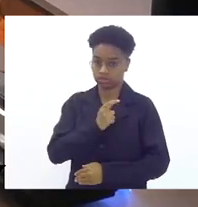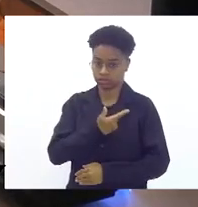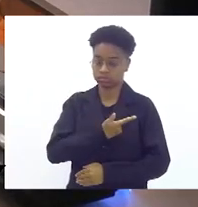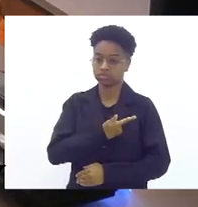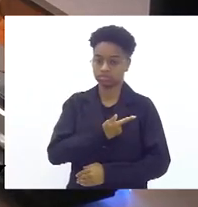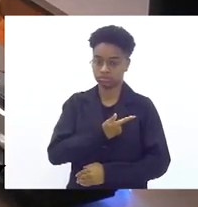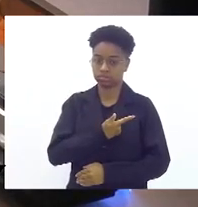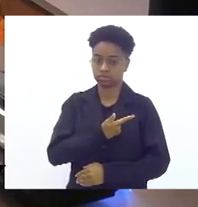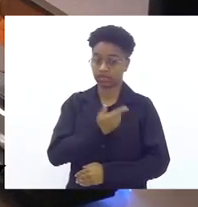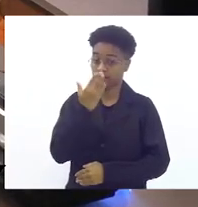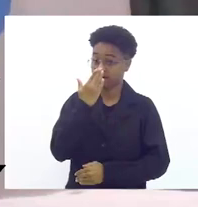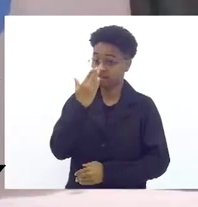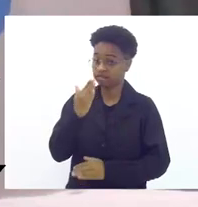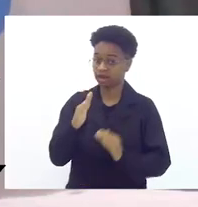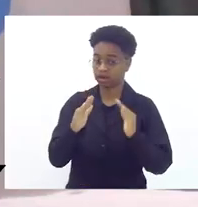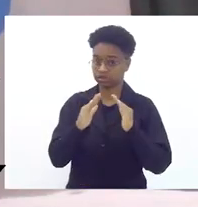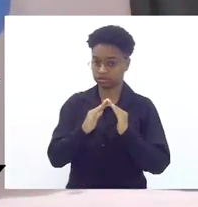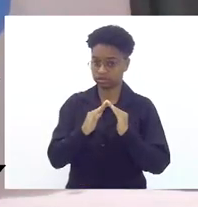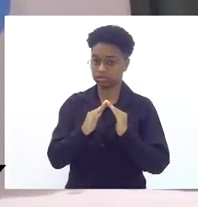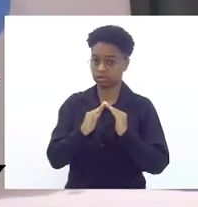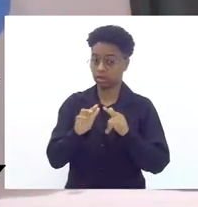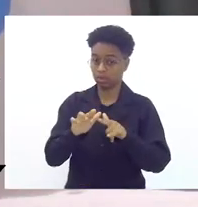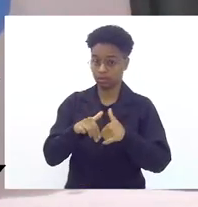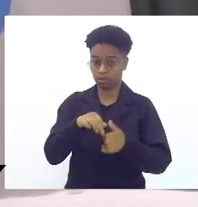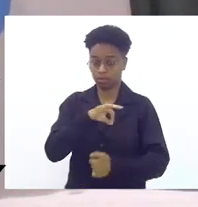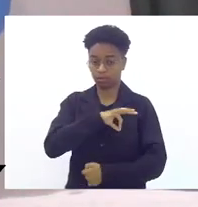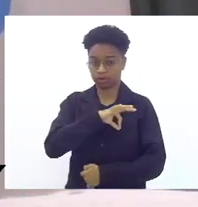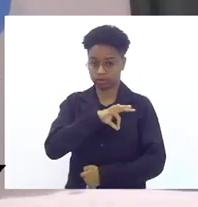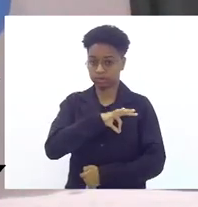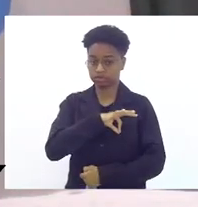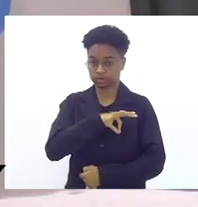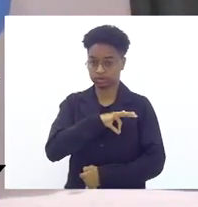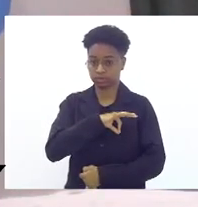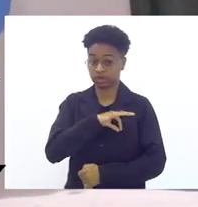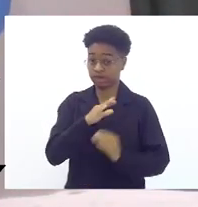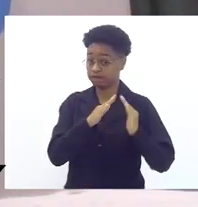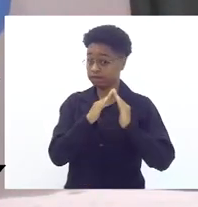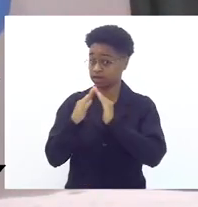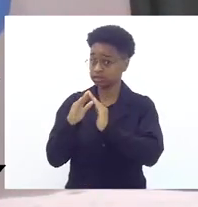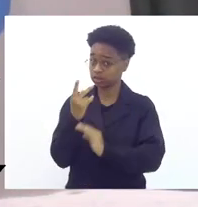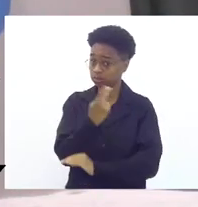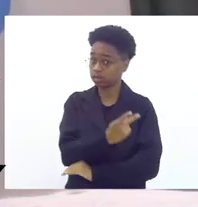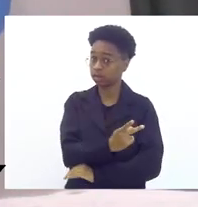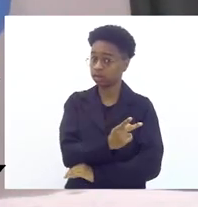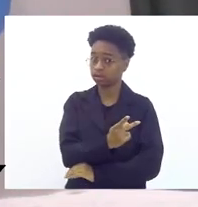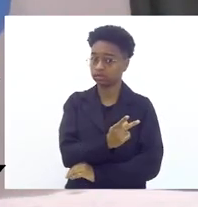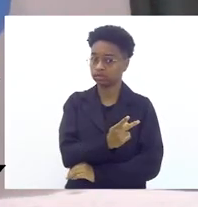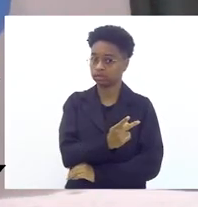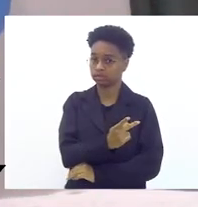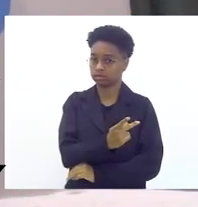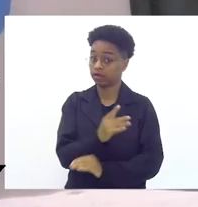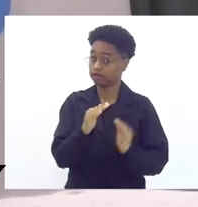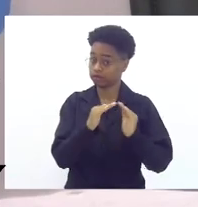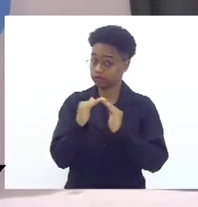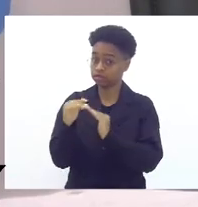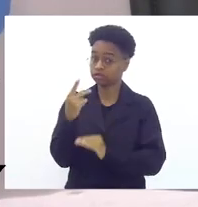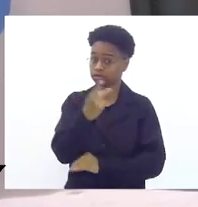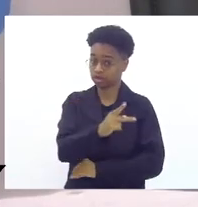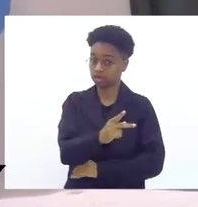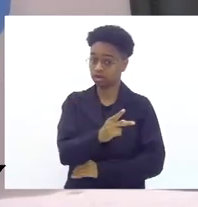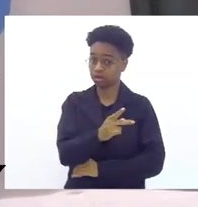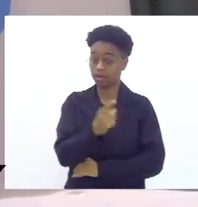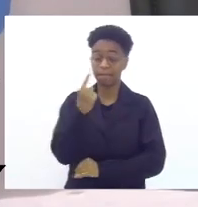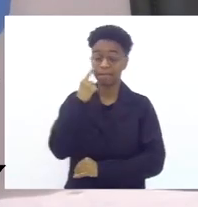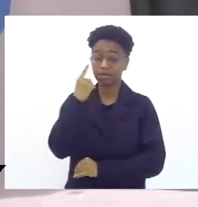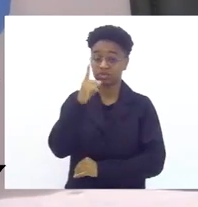na porta de casa por um Sargento que era vizinho dele que era vizinho dele e